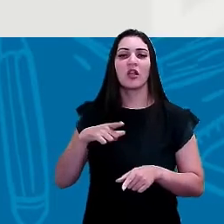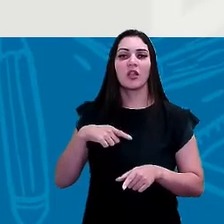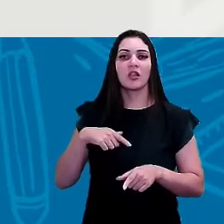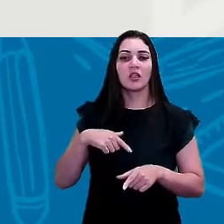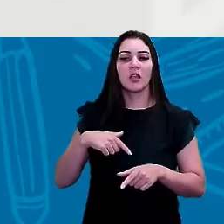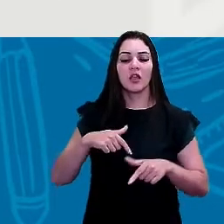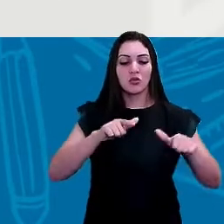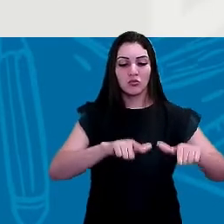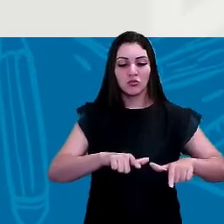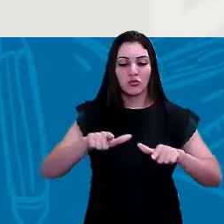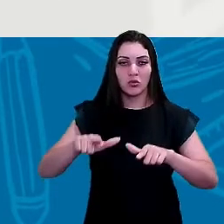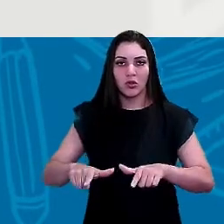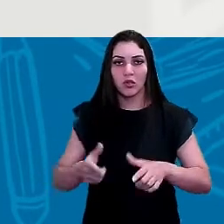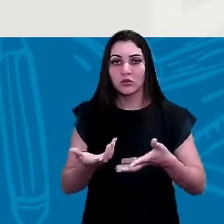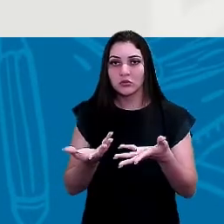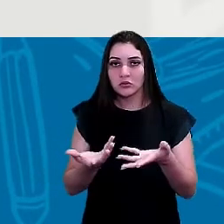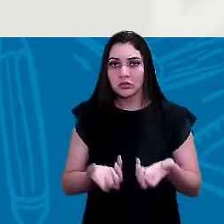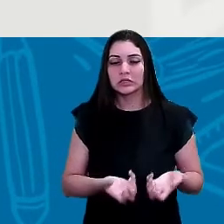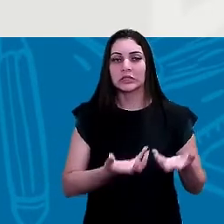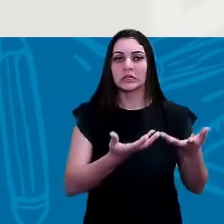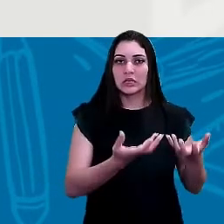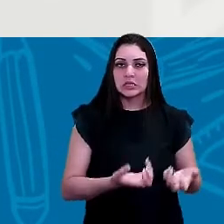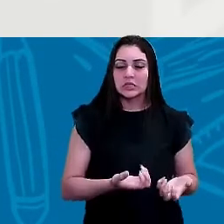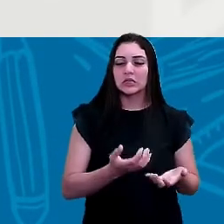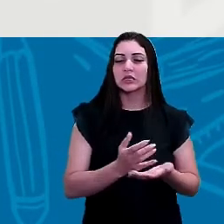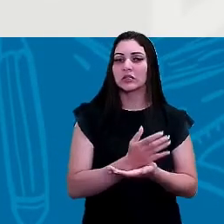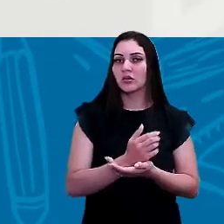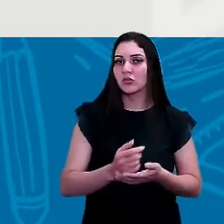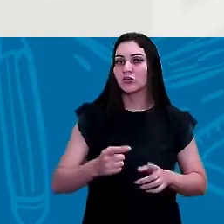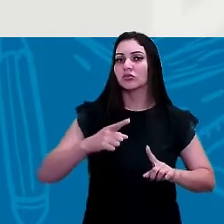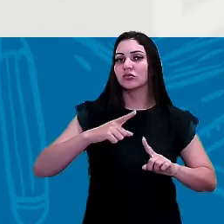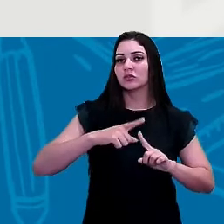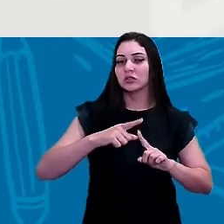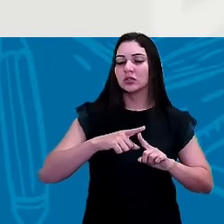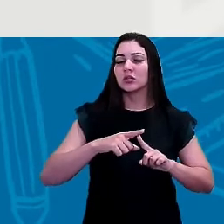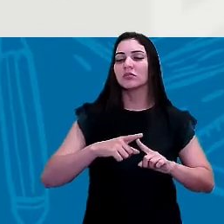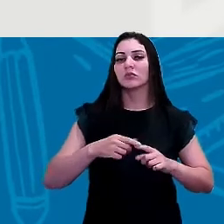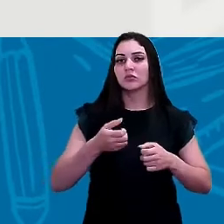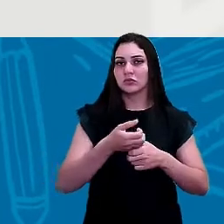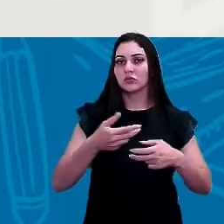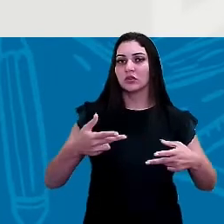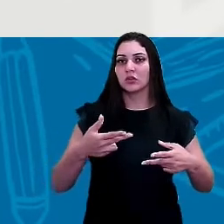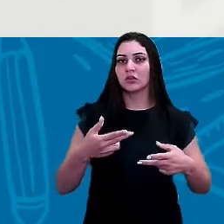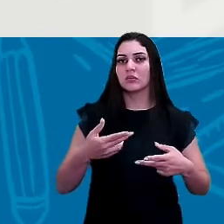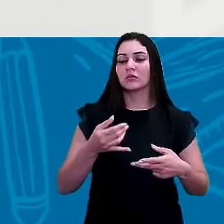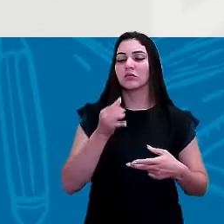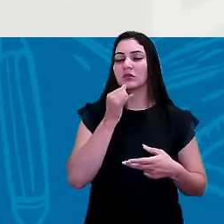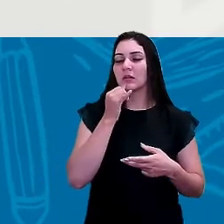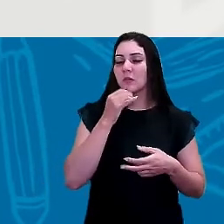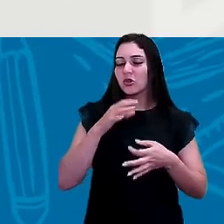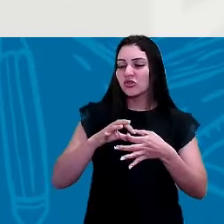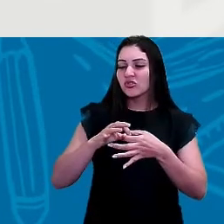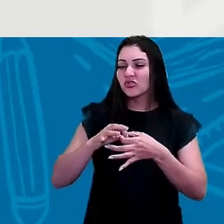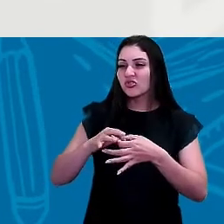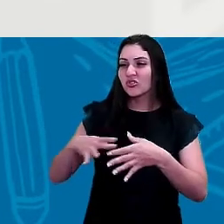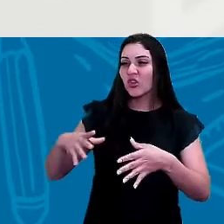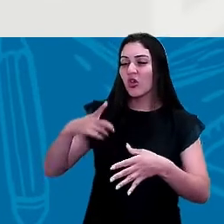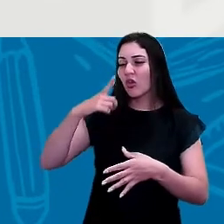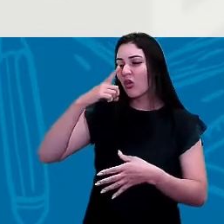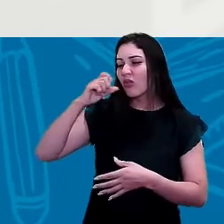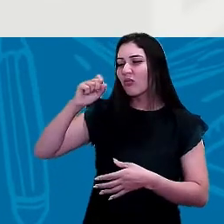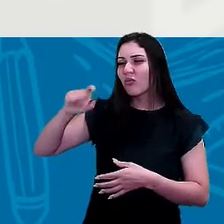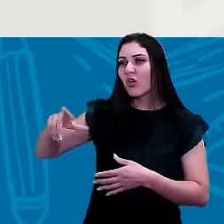né, para se receber certos tipos de material, para que ele não seja descartado de qualquer